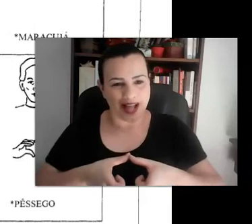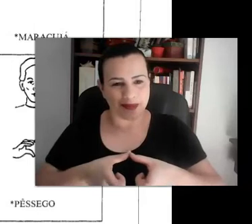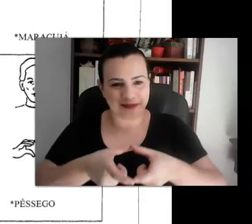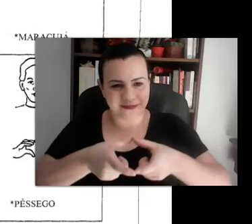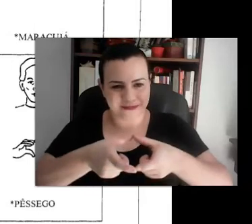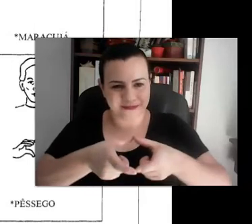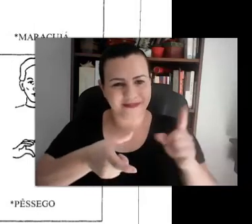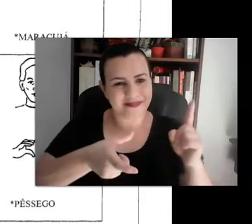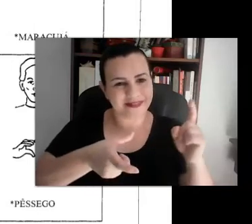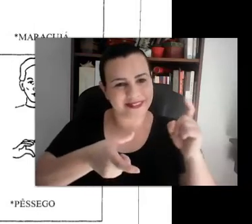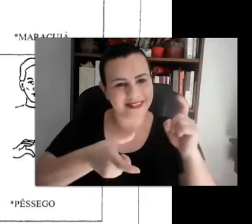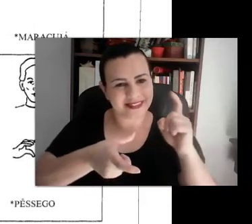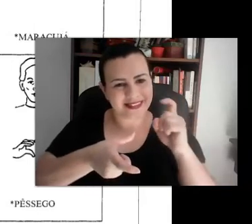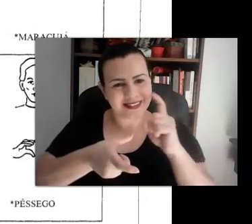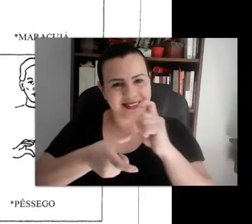goiaba,